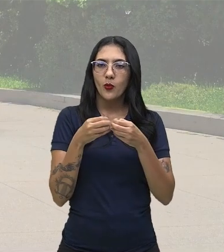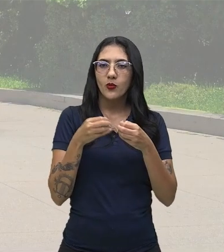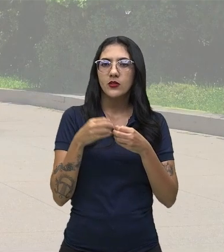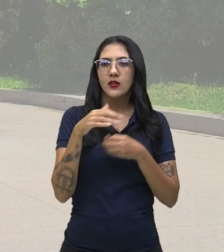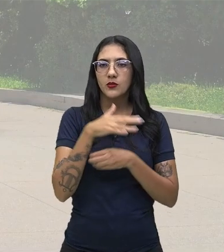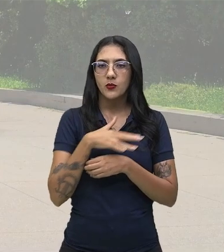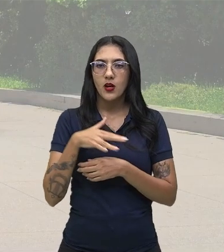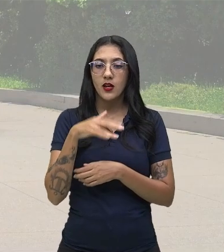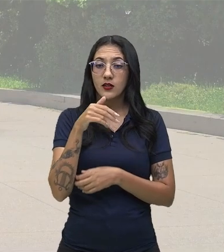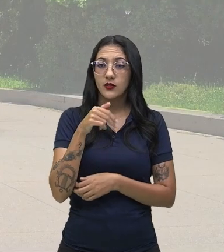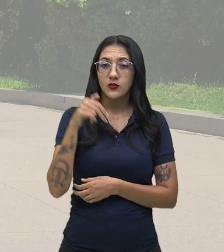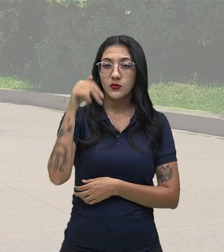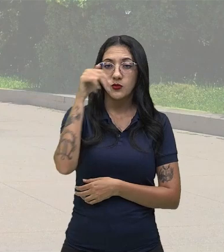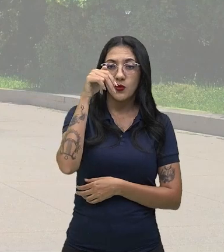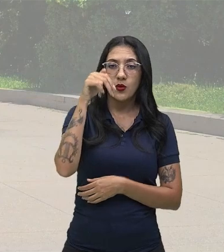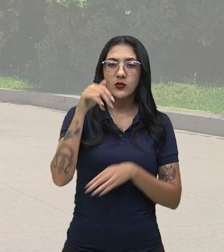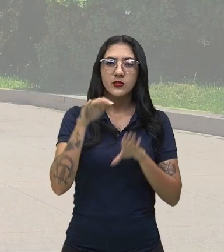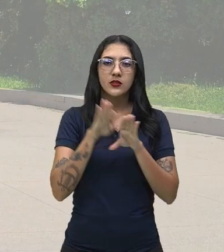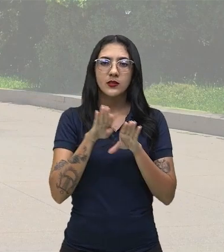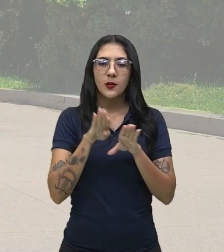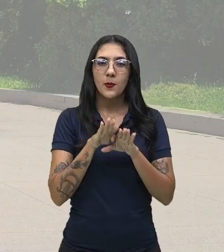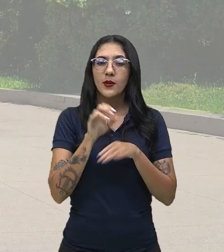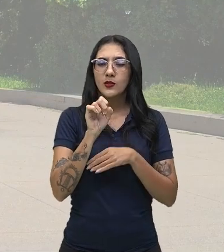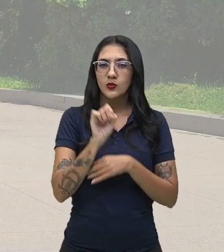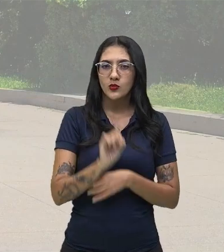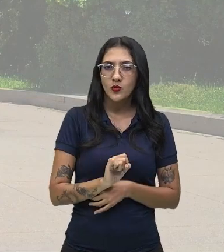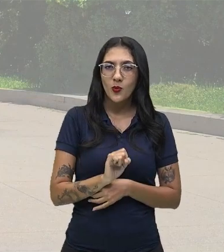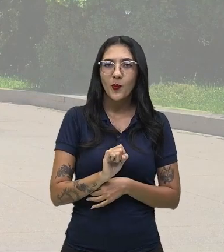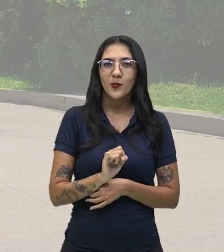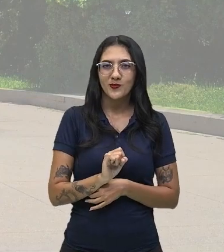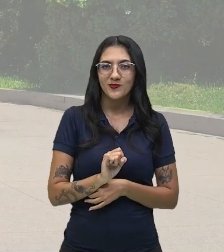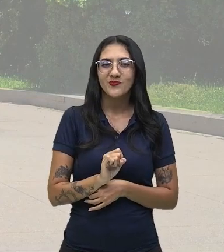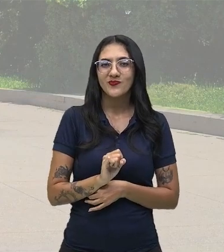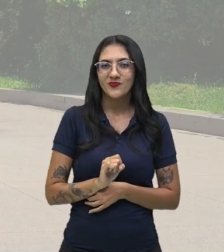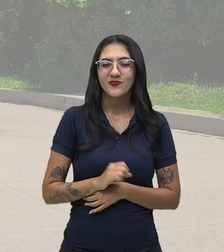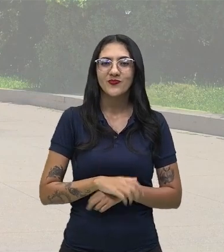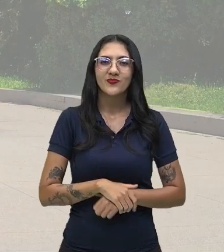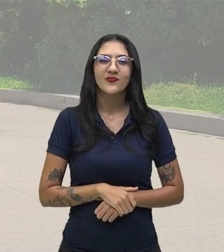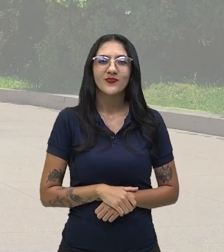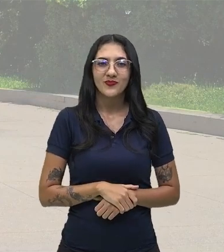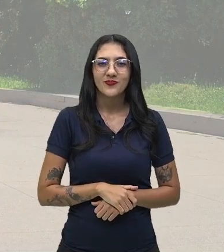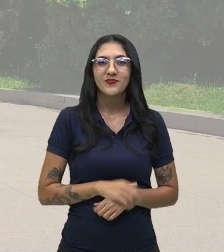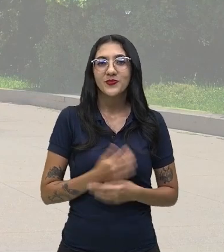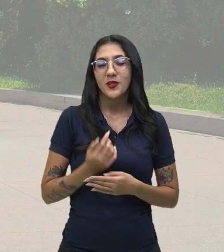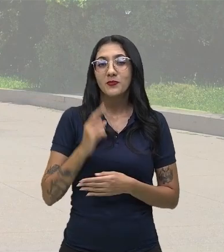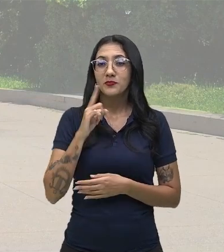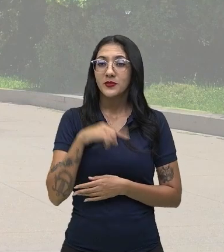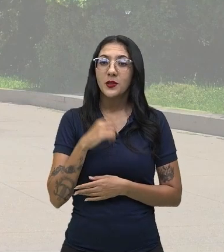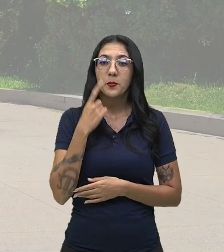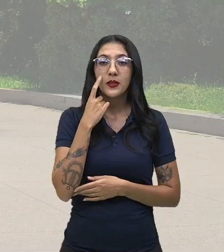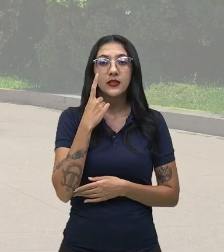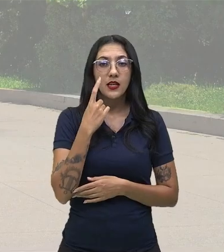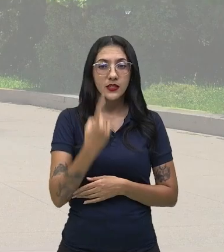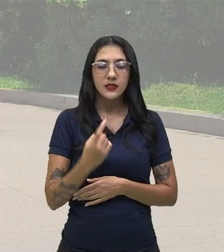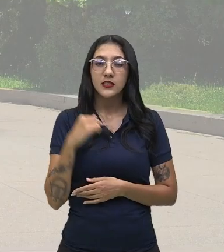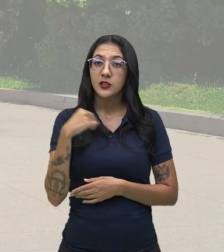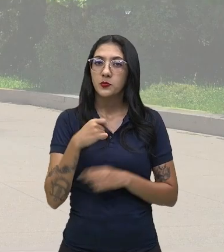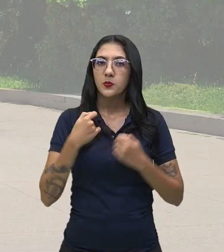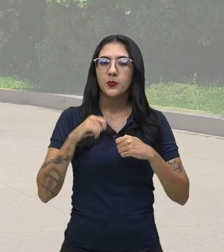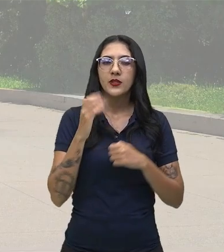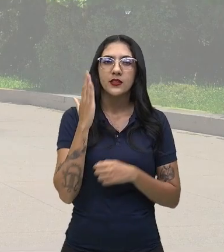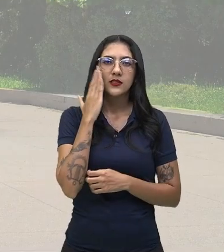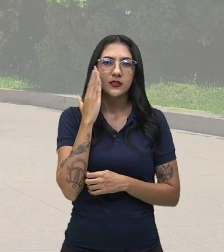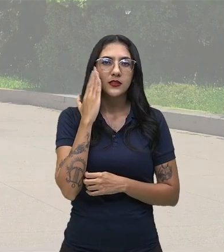norte e no hemisfério sul. Que legal, né, gente? Isso é bem interessante a gente saber